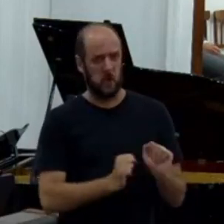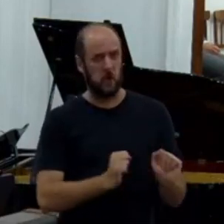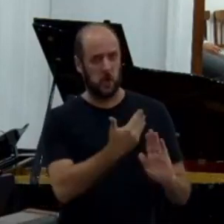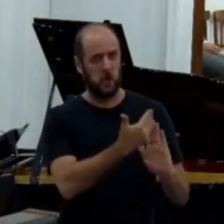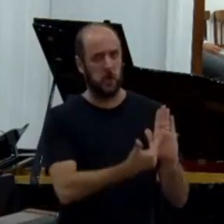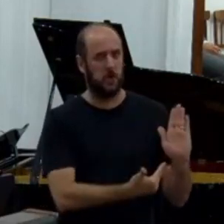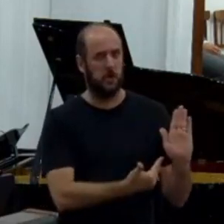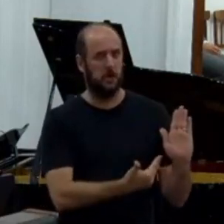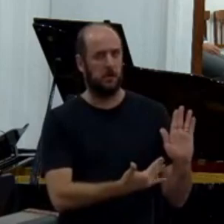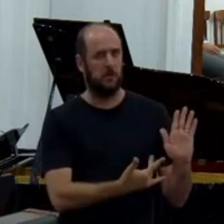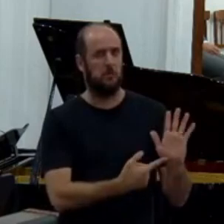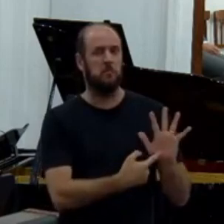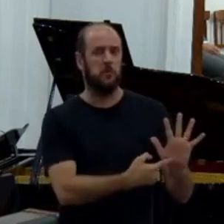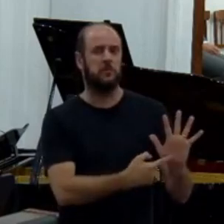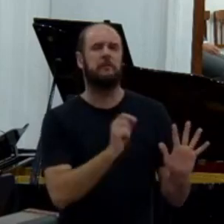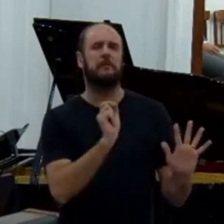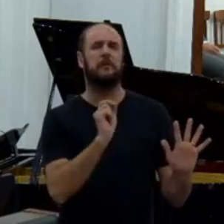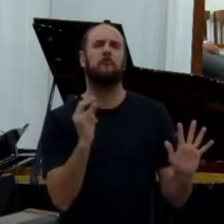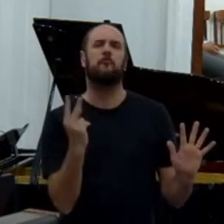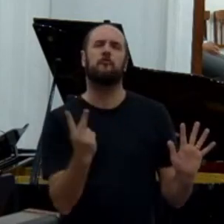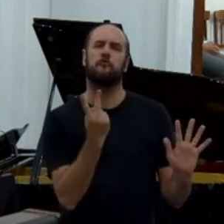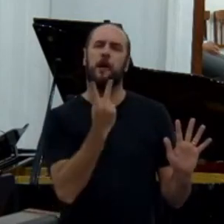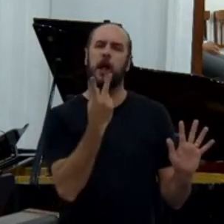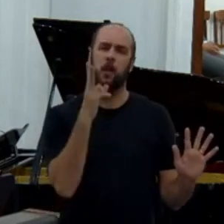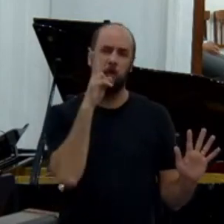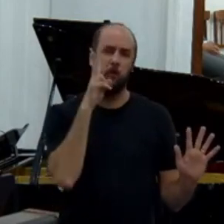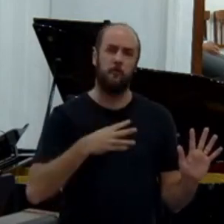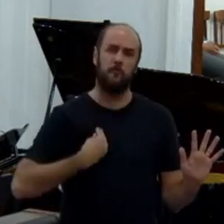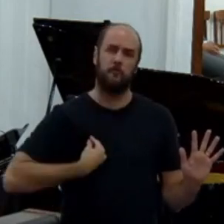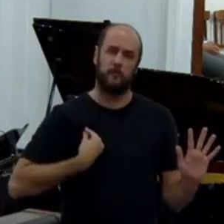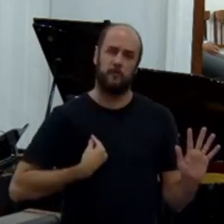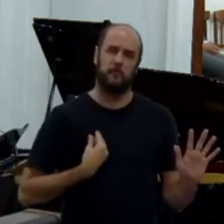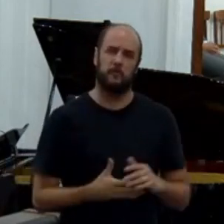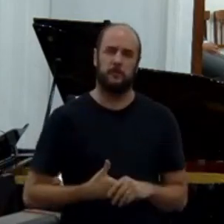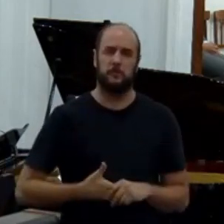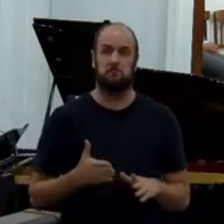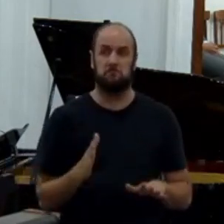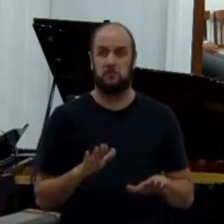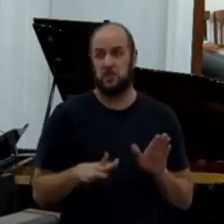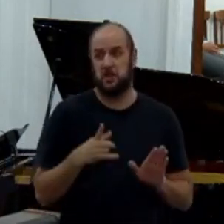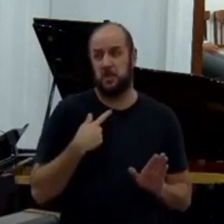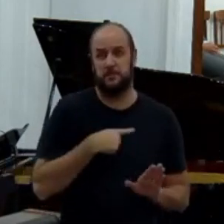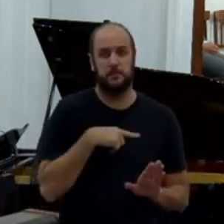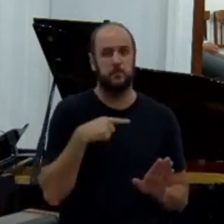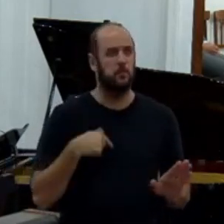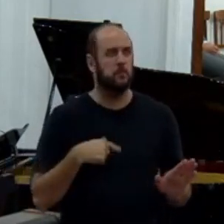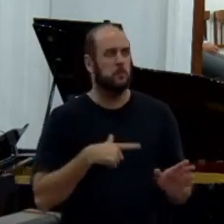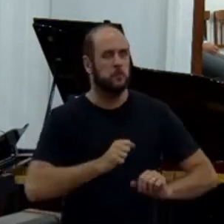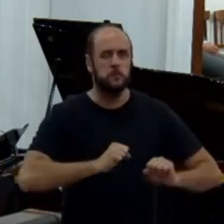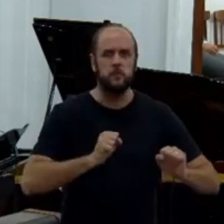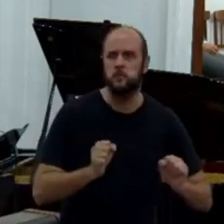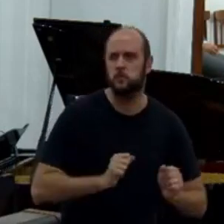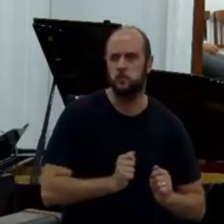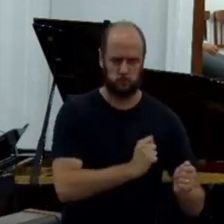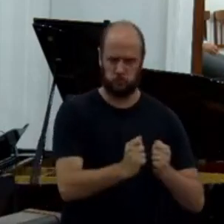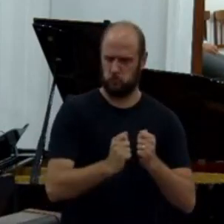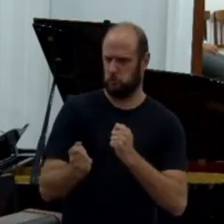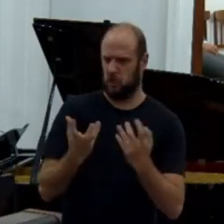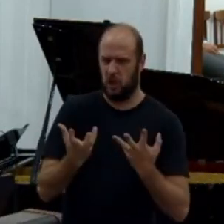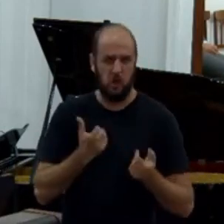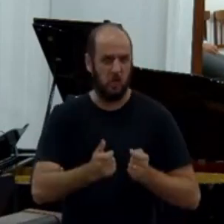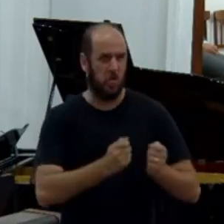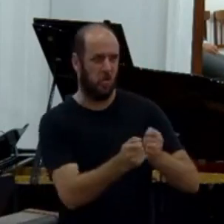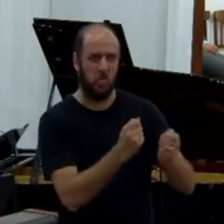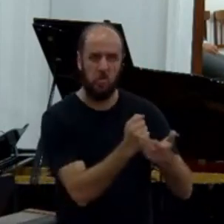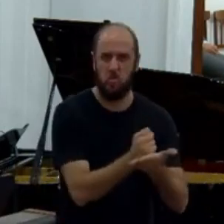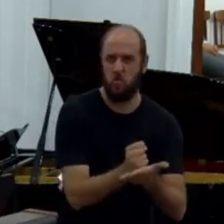tenho valorizado na vida? Talvez eu seja alguém altamente exigente e controlador. Então,